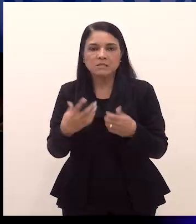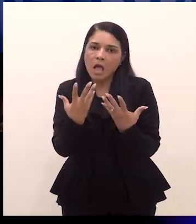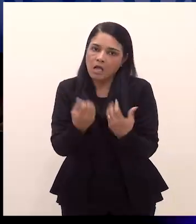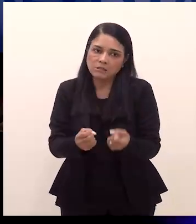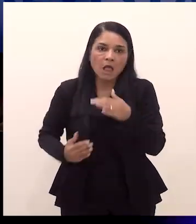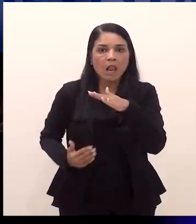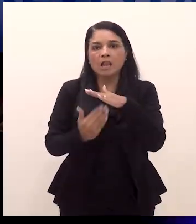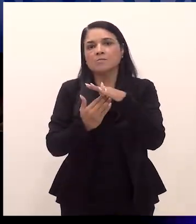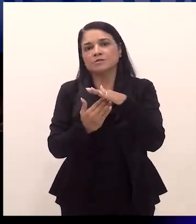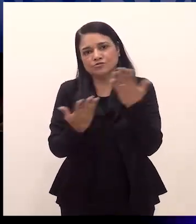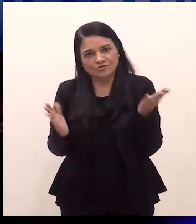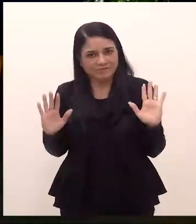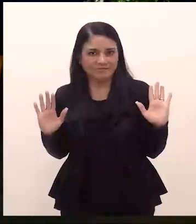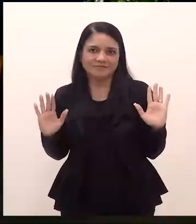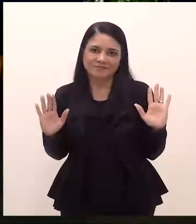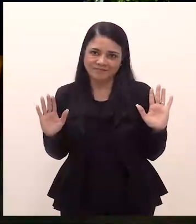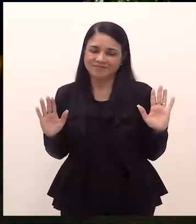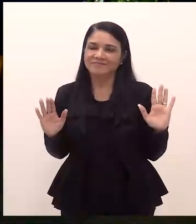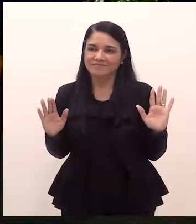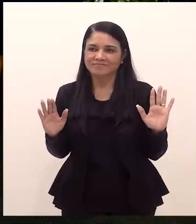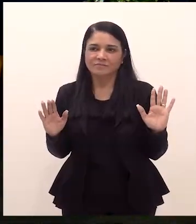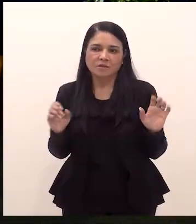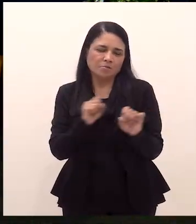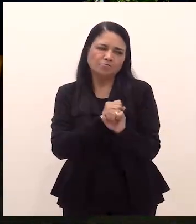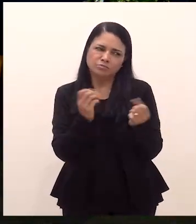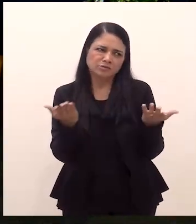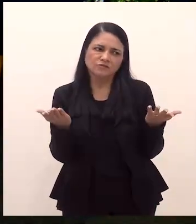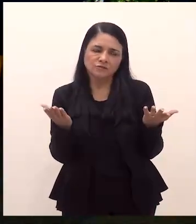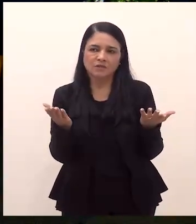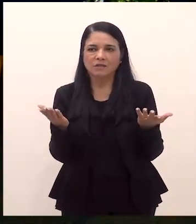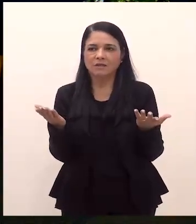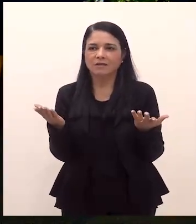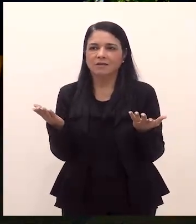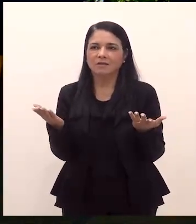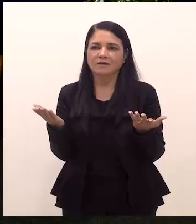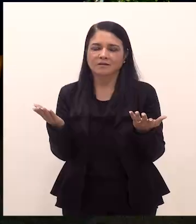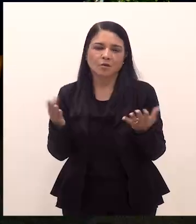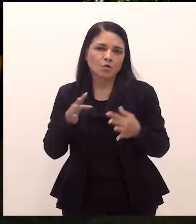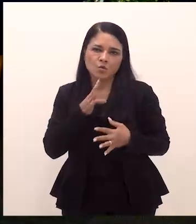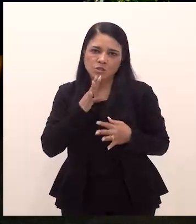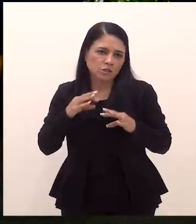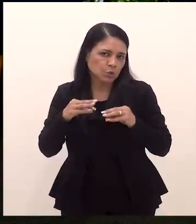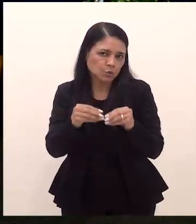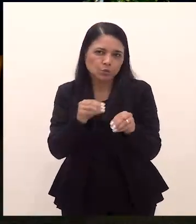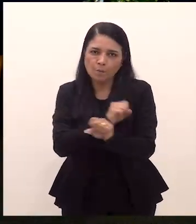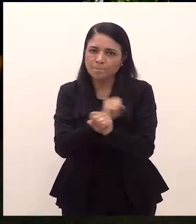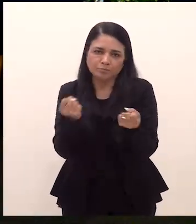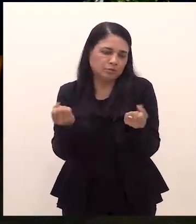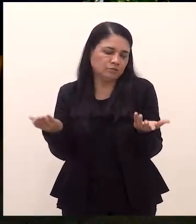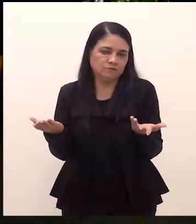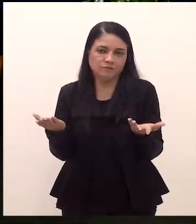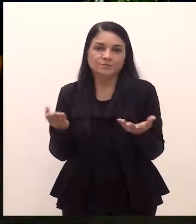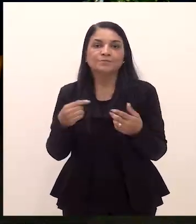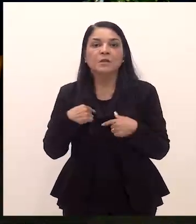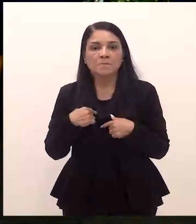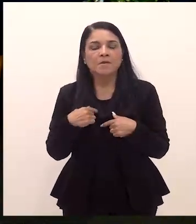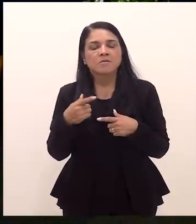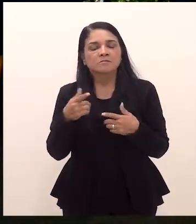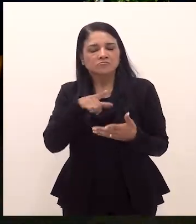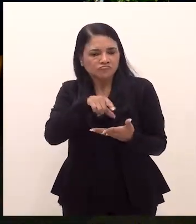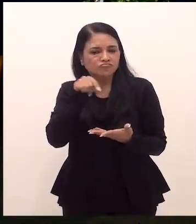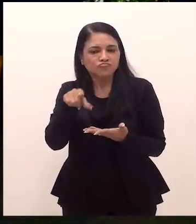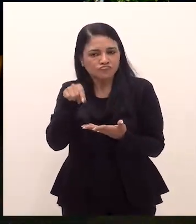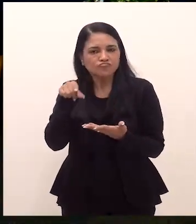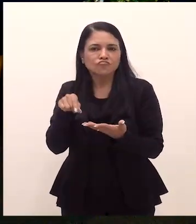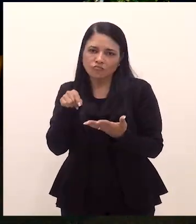nosso limite de não conhecer tudo. Também acho que não dá para isso, né? Não, todo mundo conhecer tudo, né? Impossível, impossível. Mas a